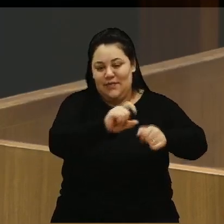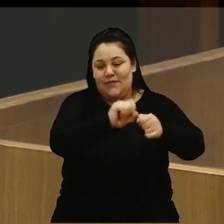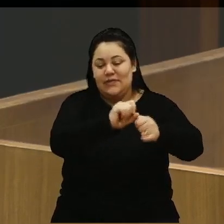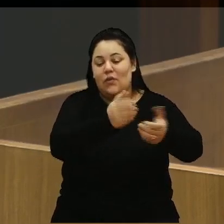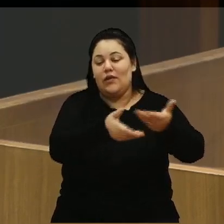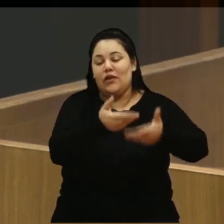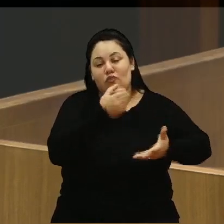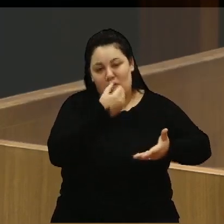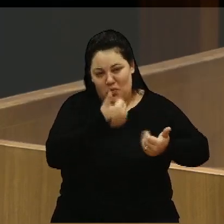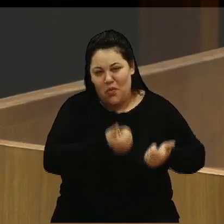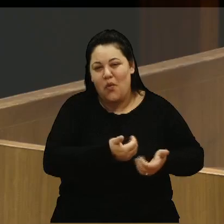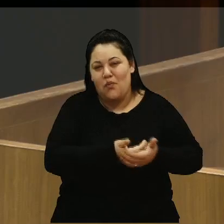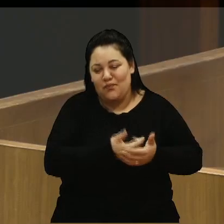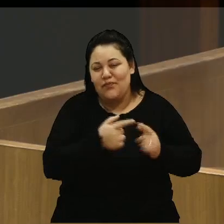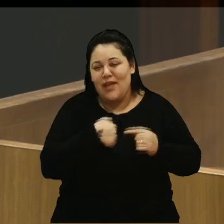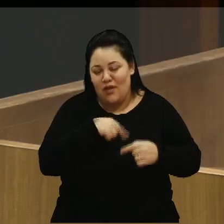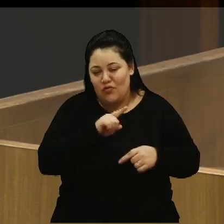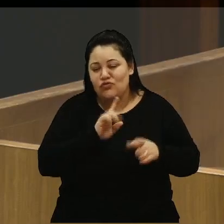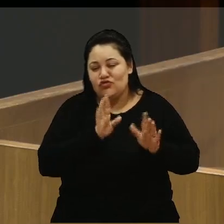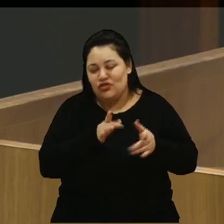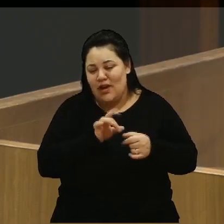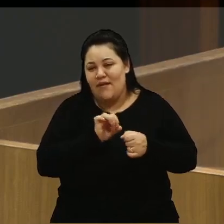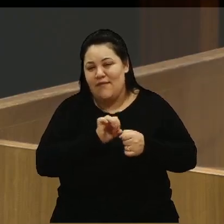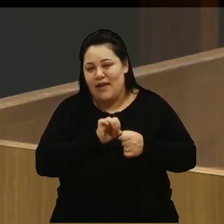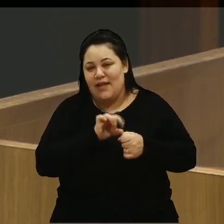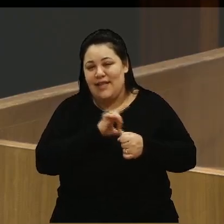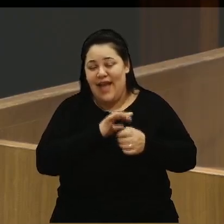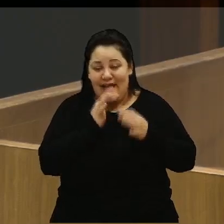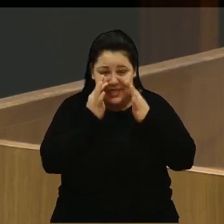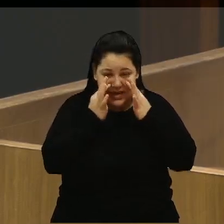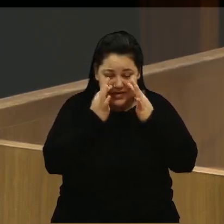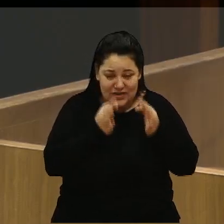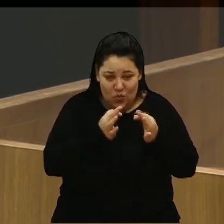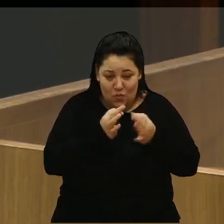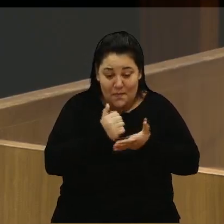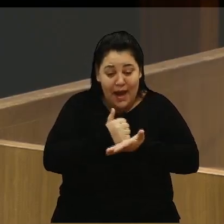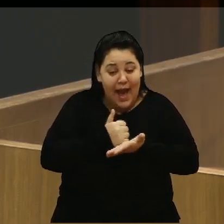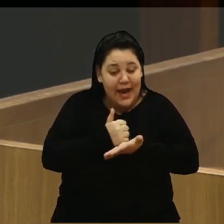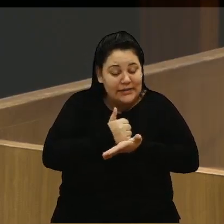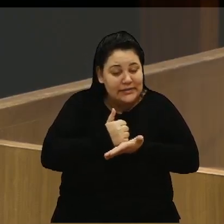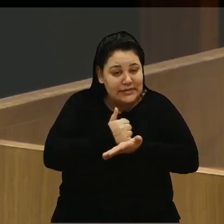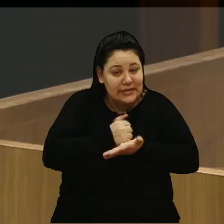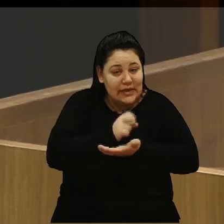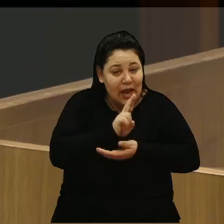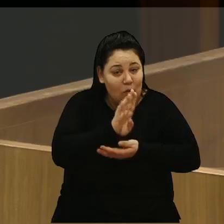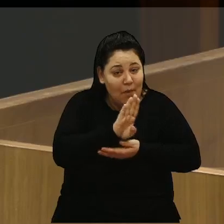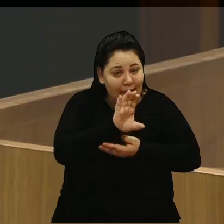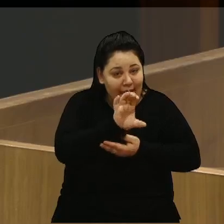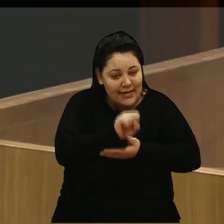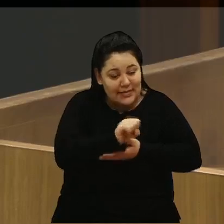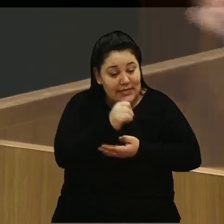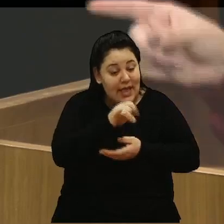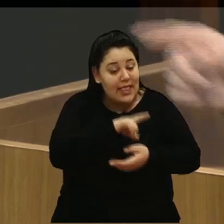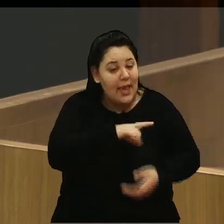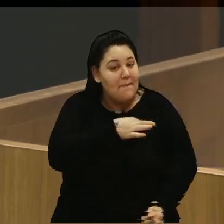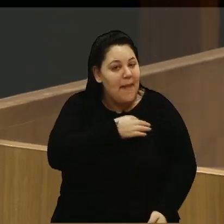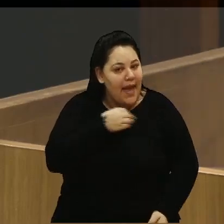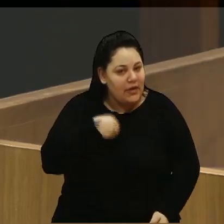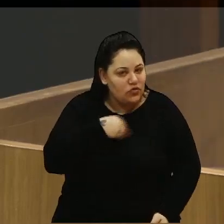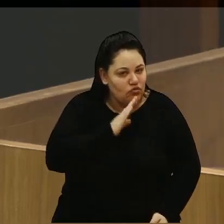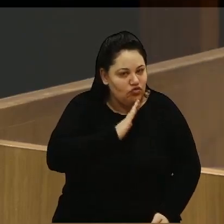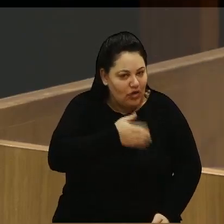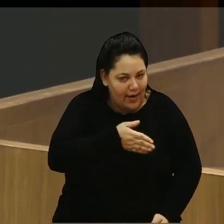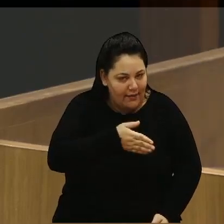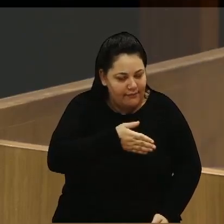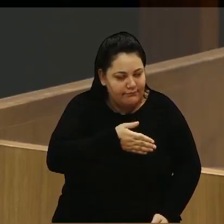em diversas situações, a atenção primária, né, tendo médico na UBS, isso pode